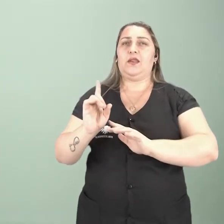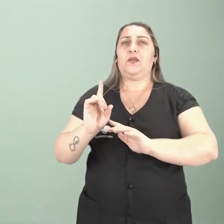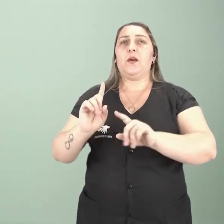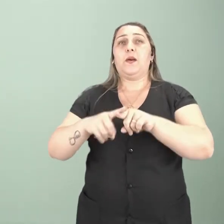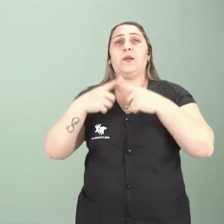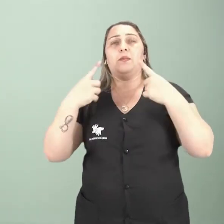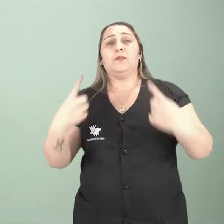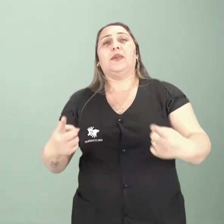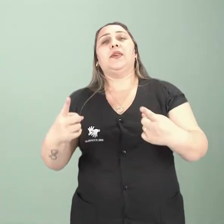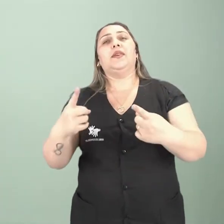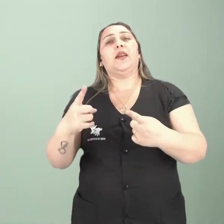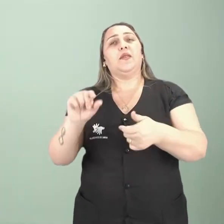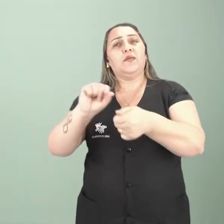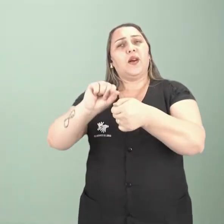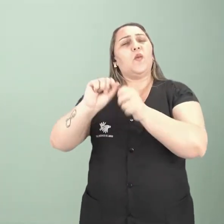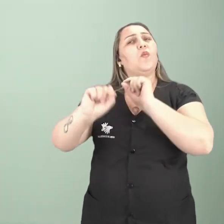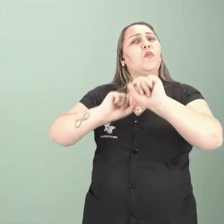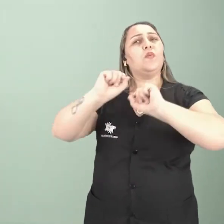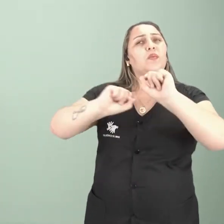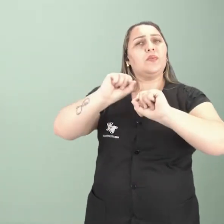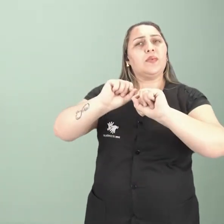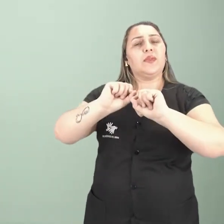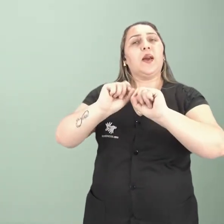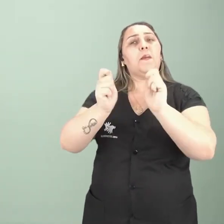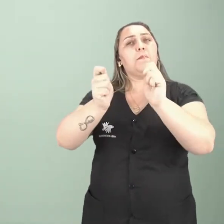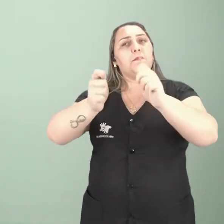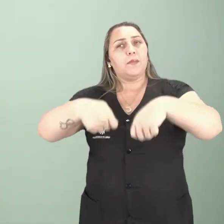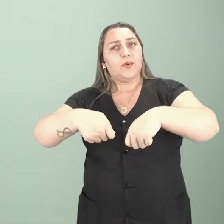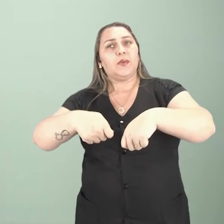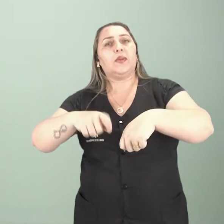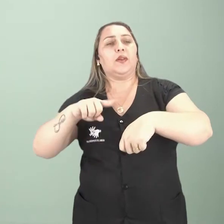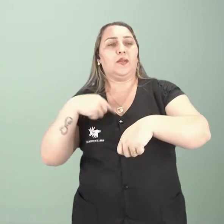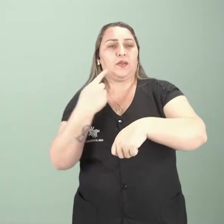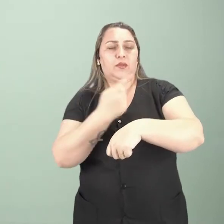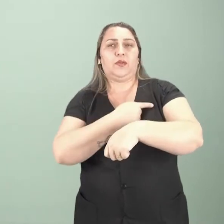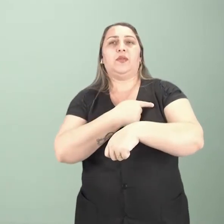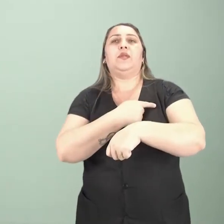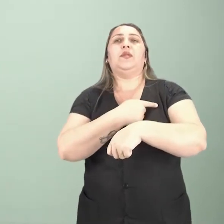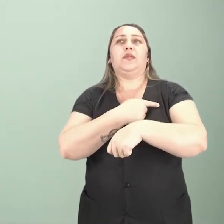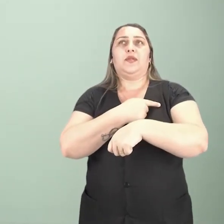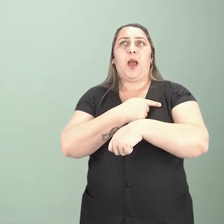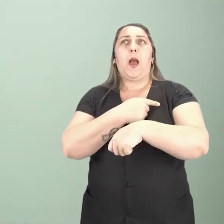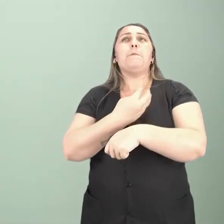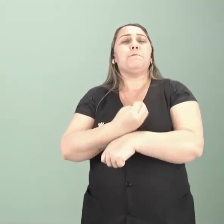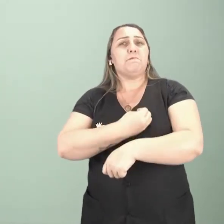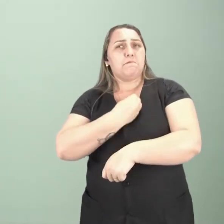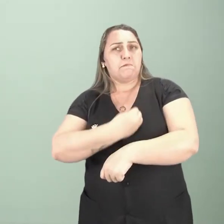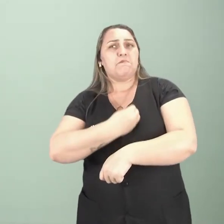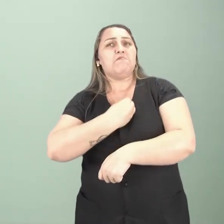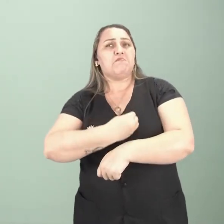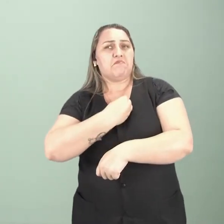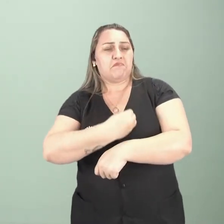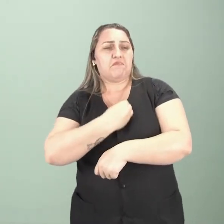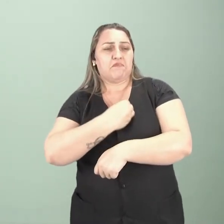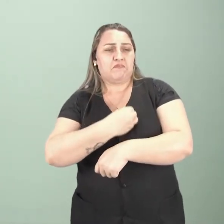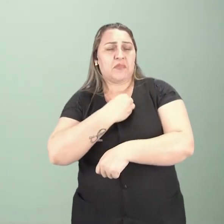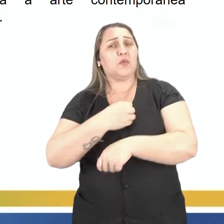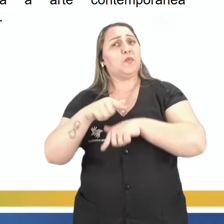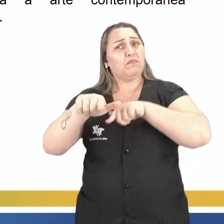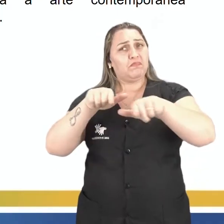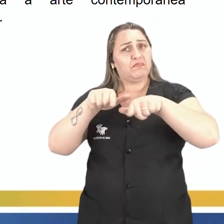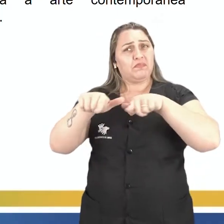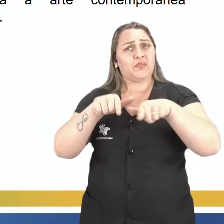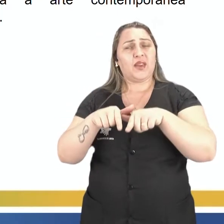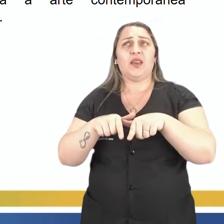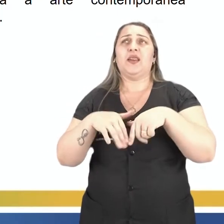interferências, mas ele cria possibilidades para que o espectador participe aí do seu